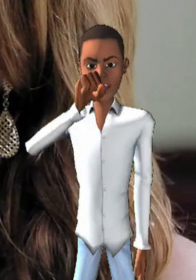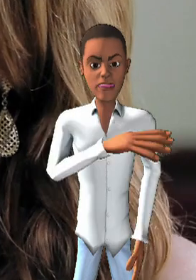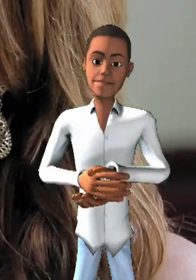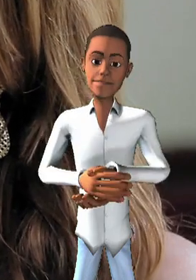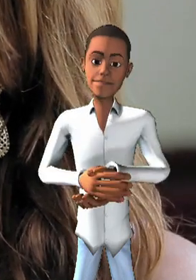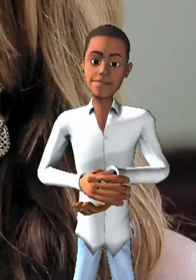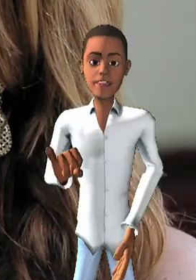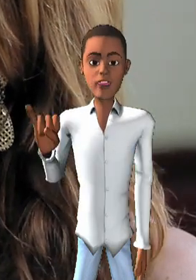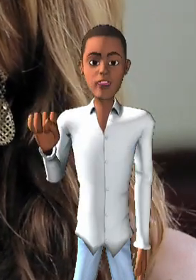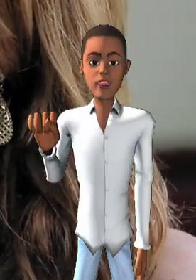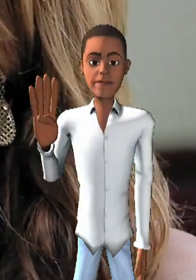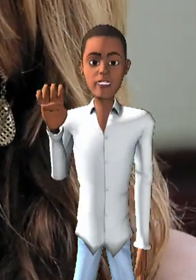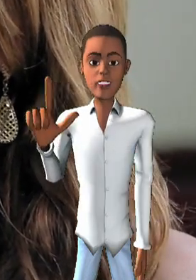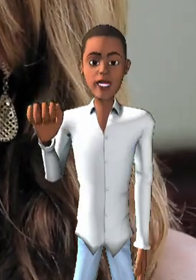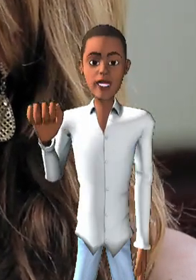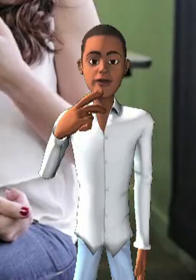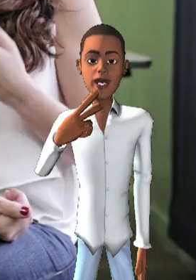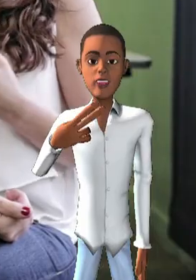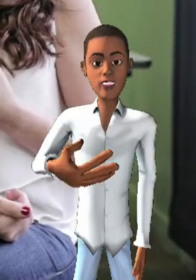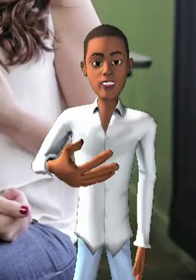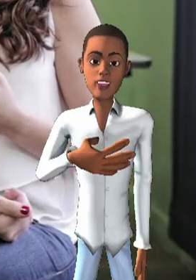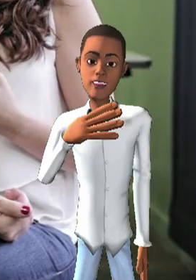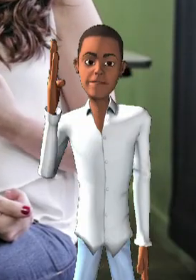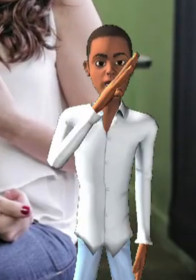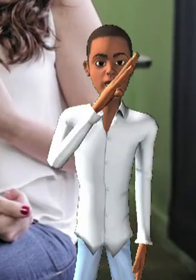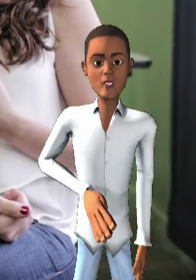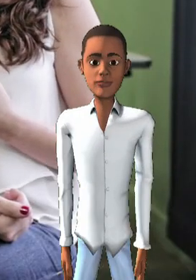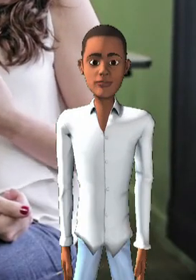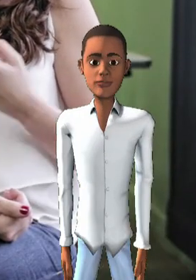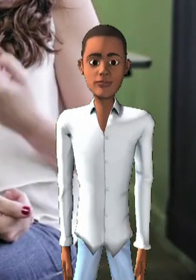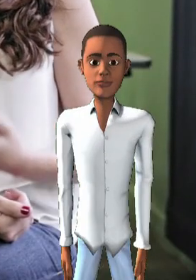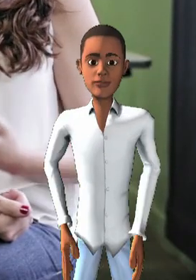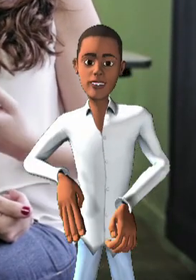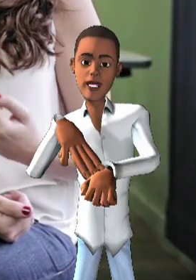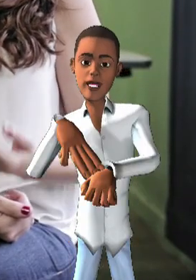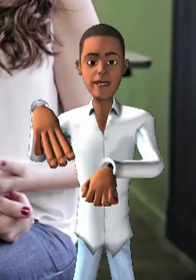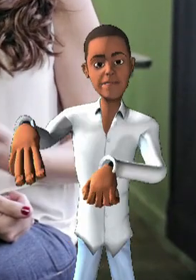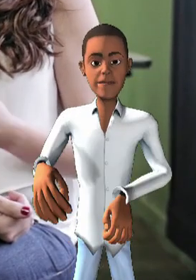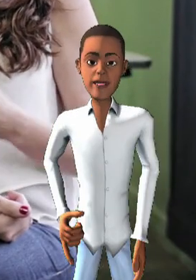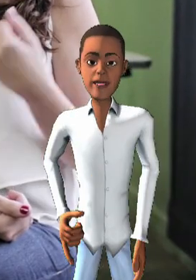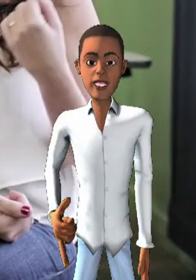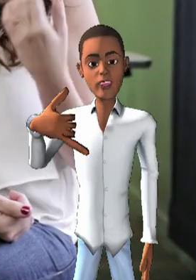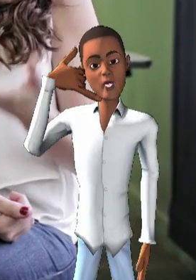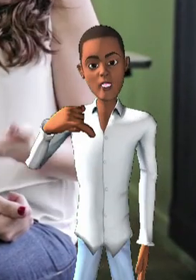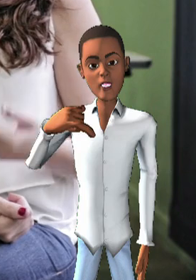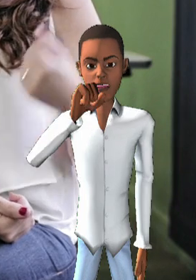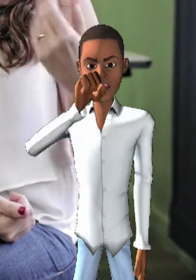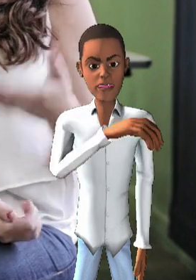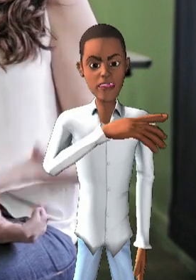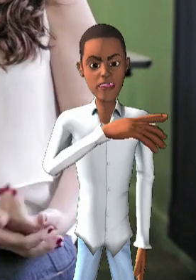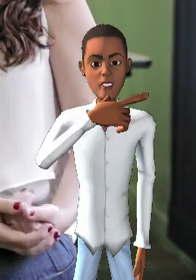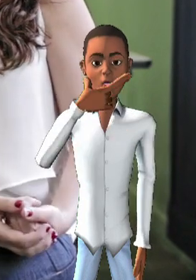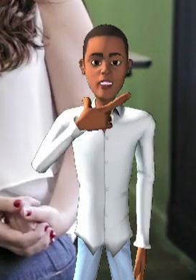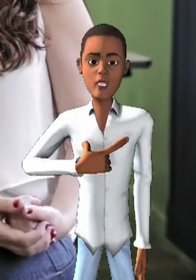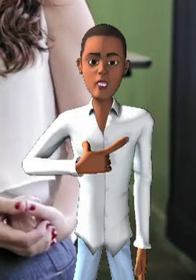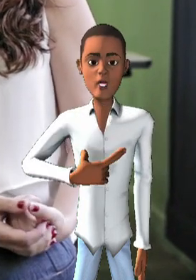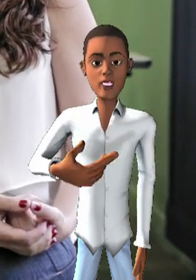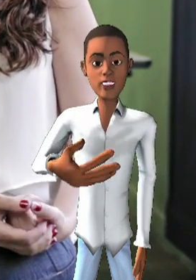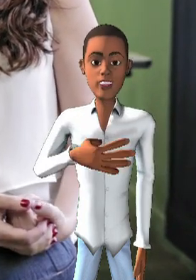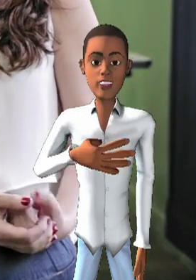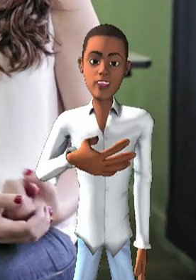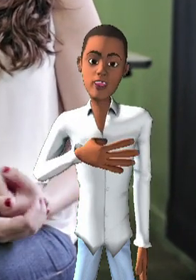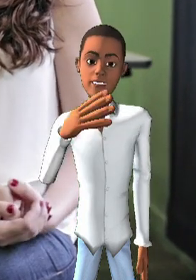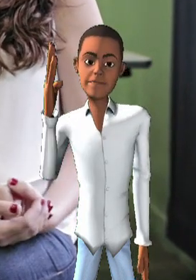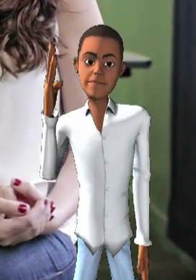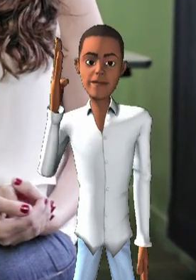muito bem isso. Ela chegou e falou, isso me tocou. Né? O que aconteceu com ele ter me passado essa mensagem de